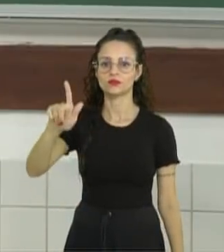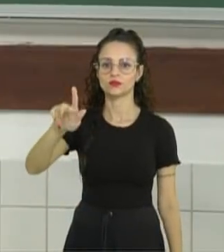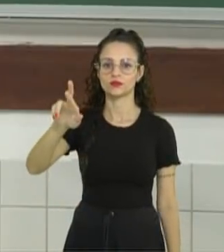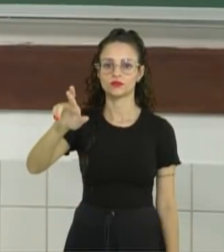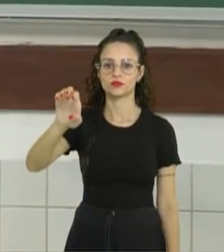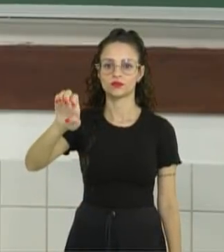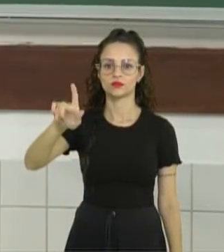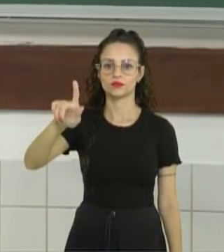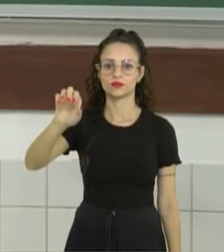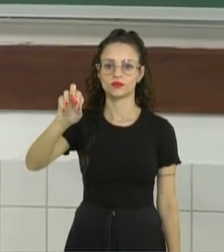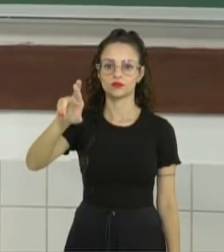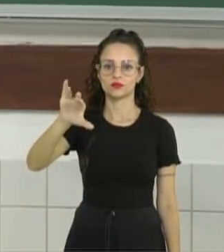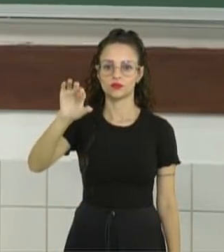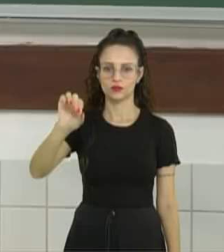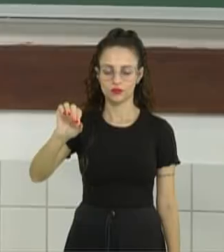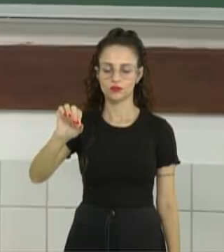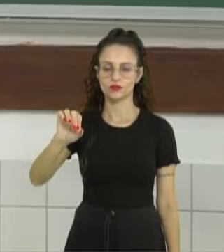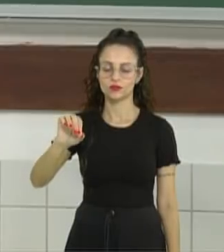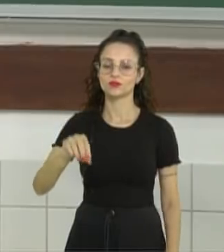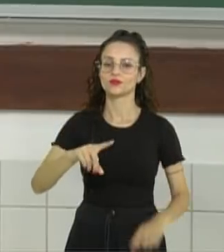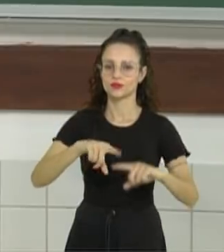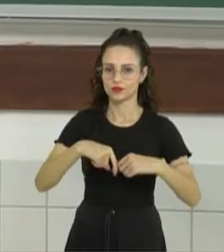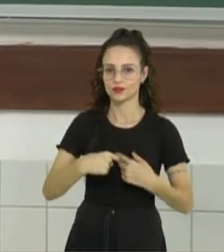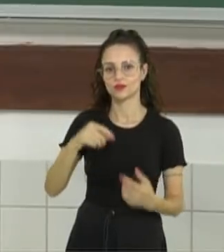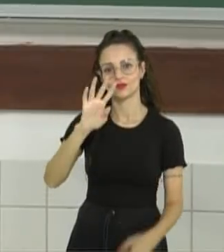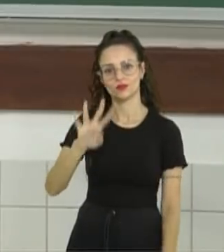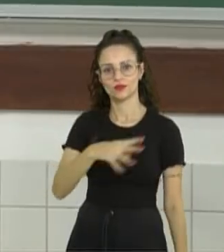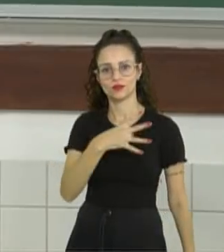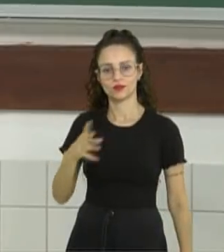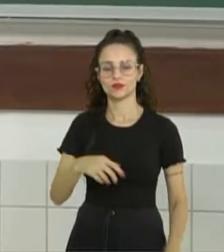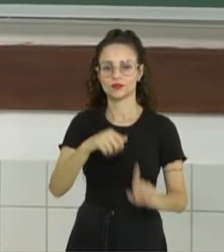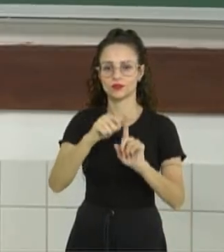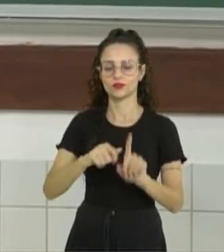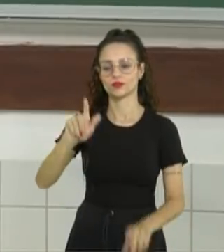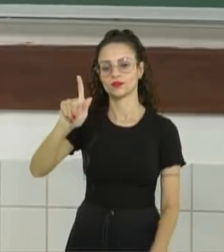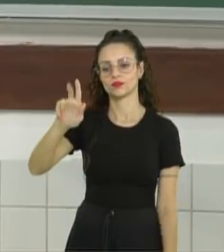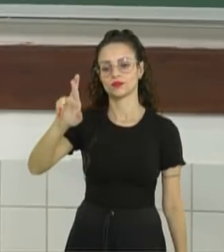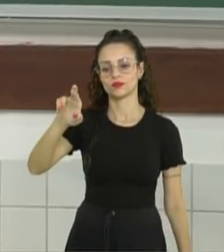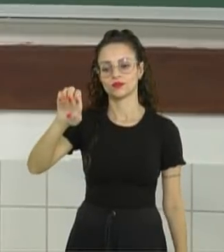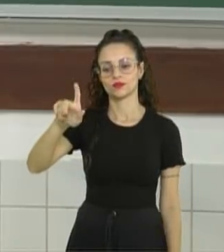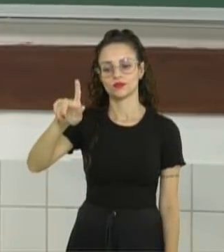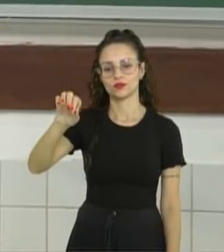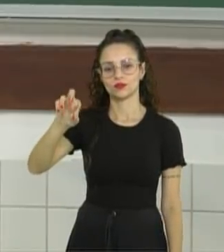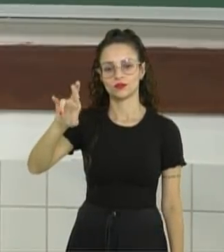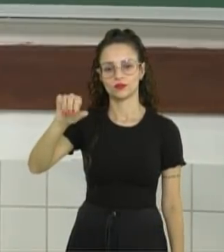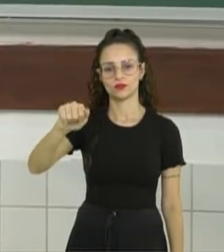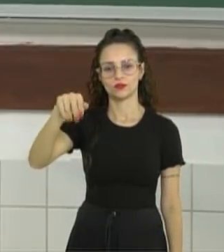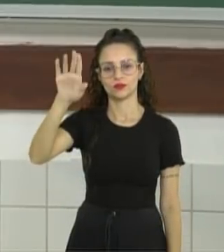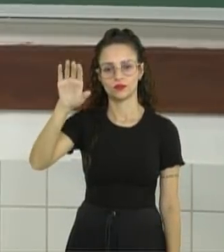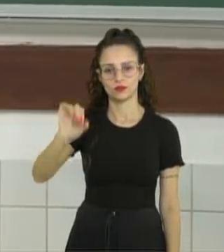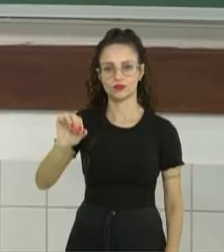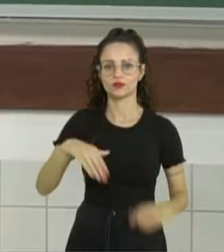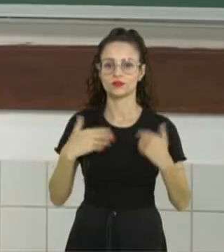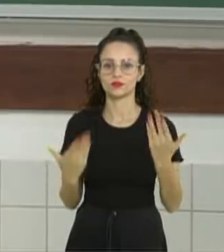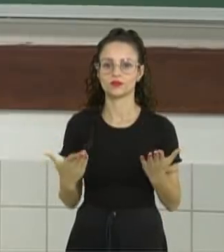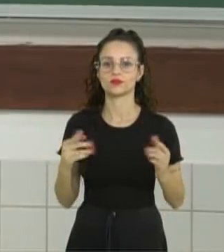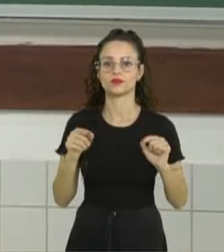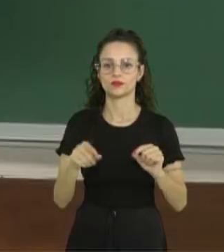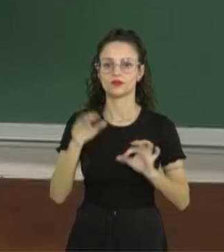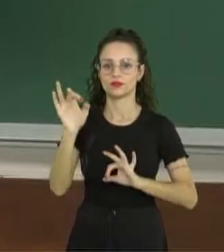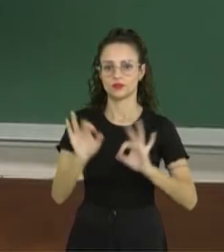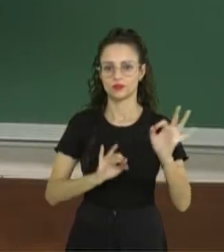o nome do calendário gregoriano, por causa do nome do Papa Gregório. E nessa